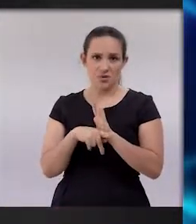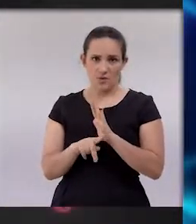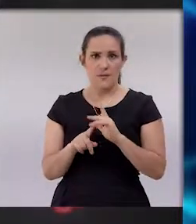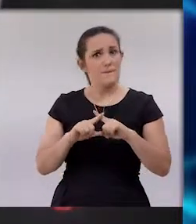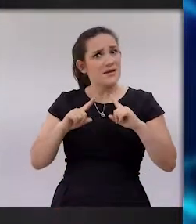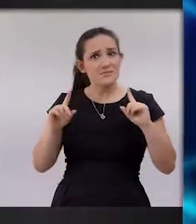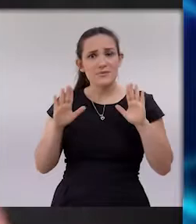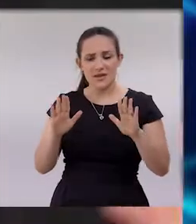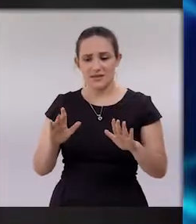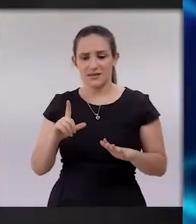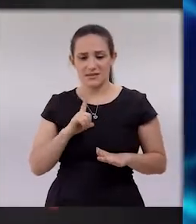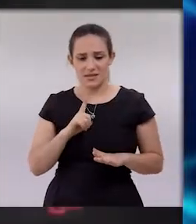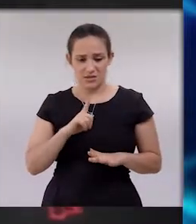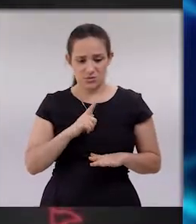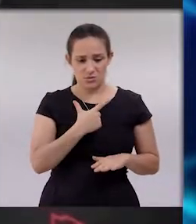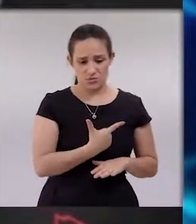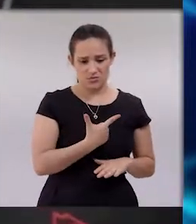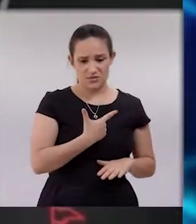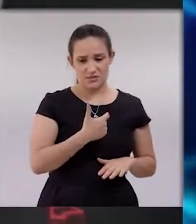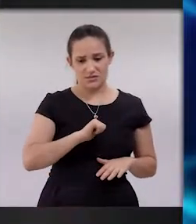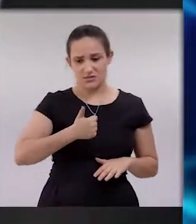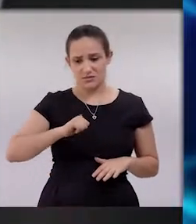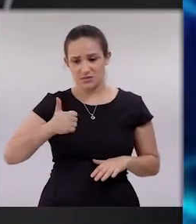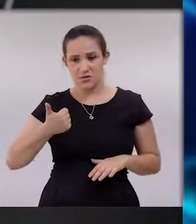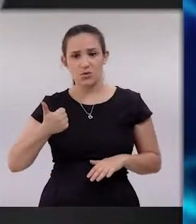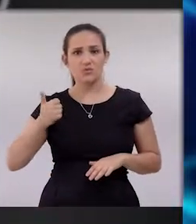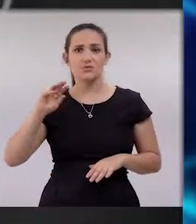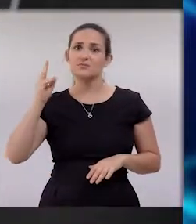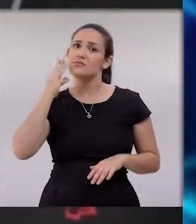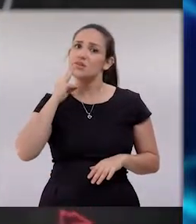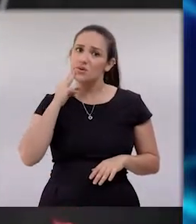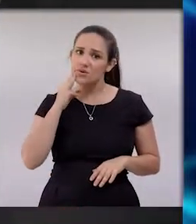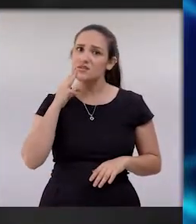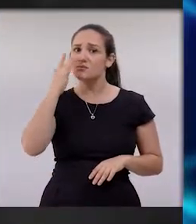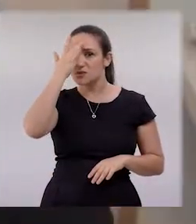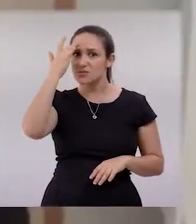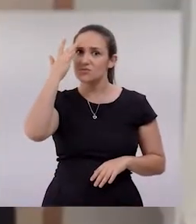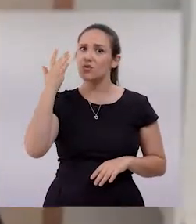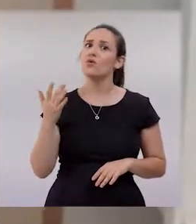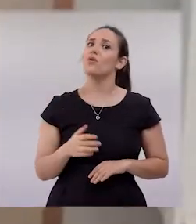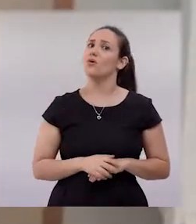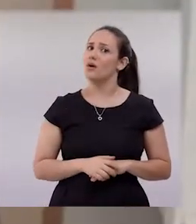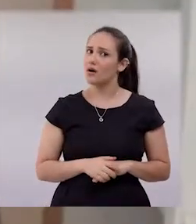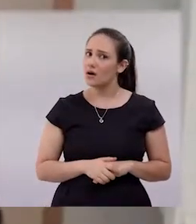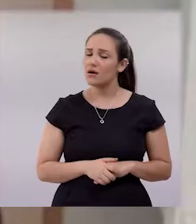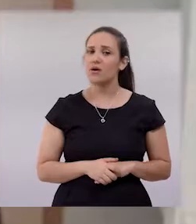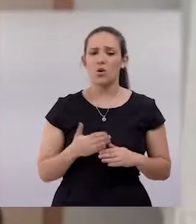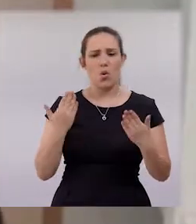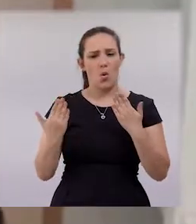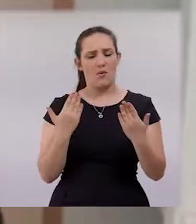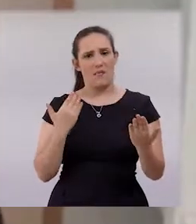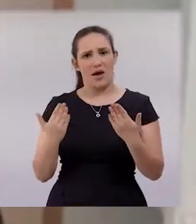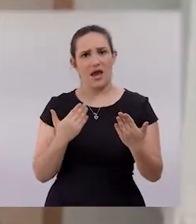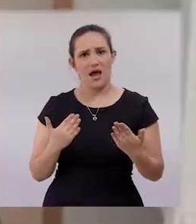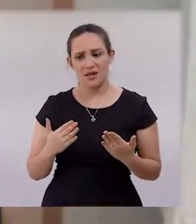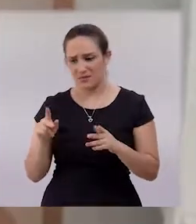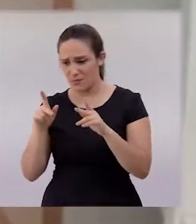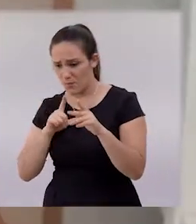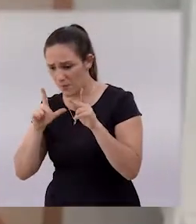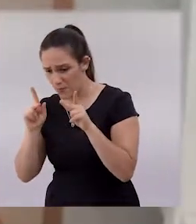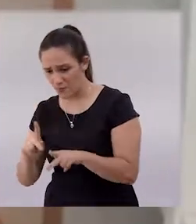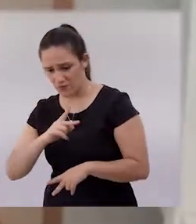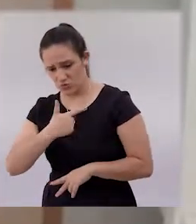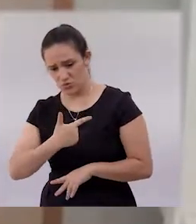para uma população aí de 211 milhões de pessoas, o valor atualizado já, e